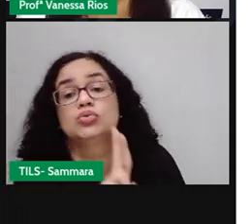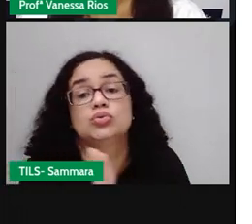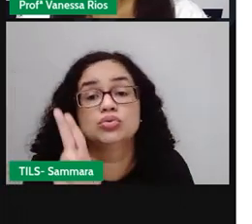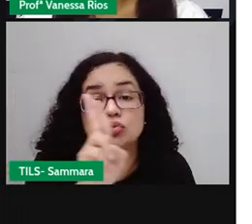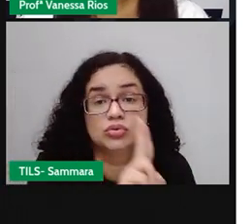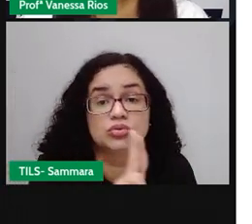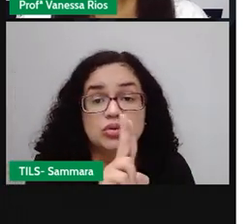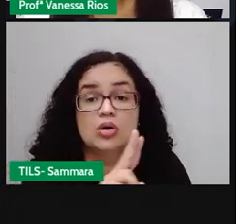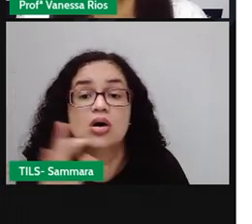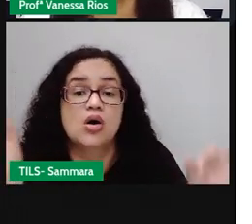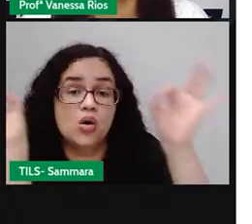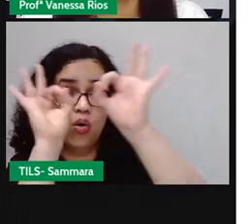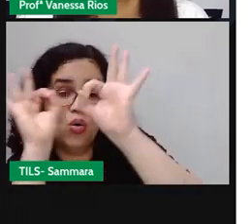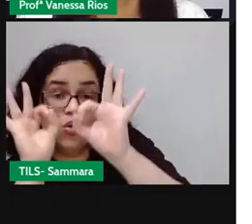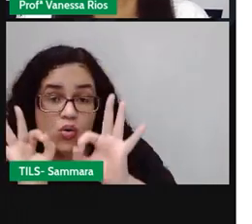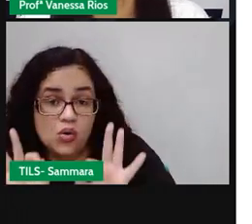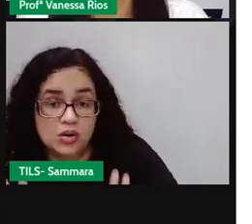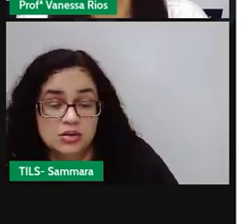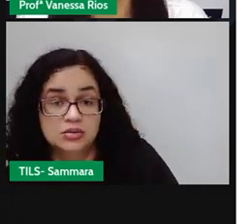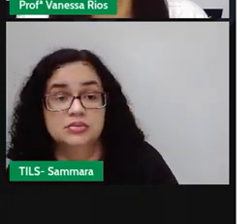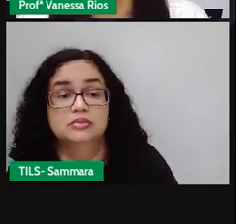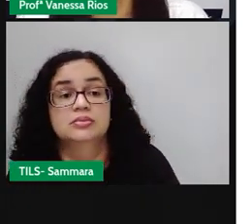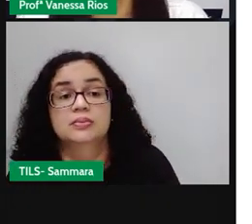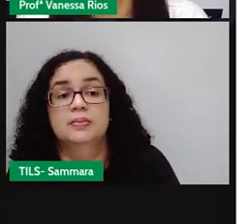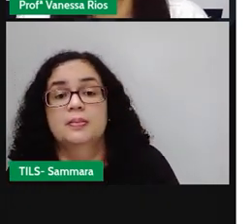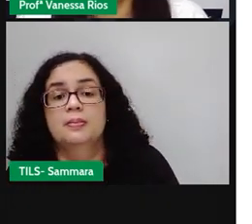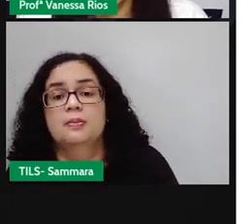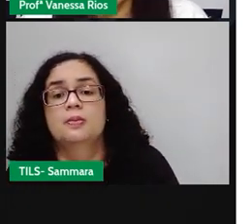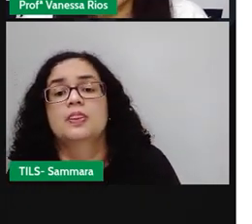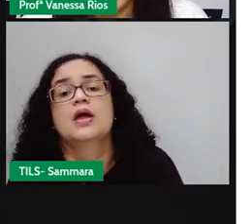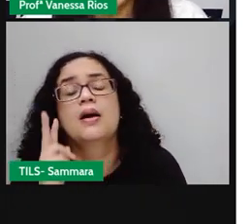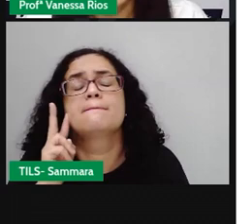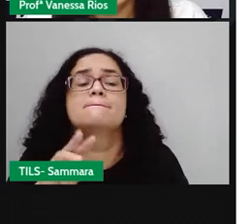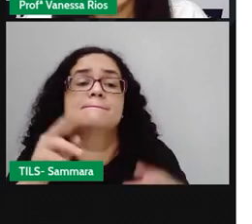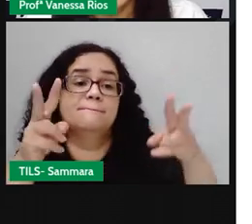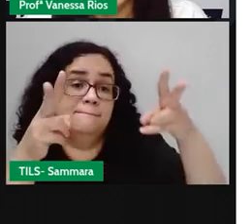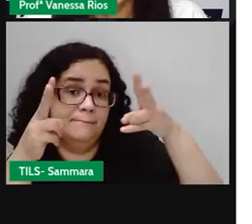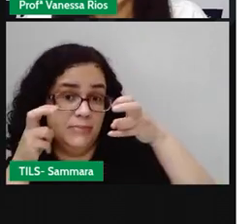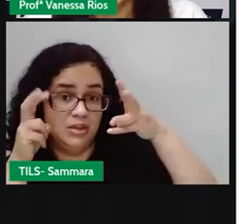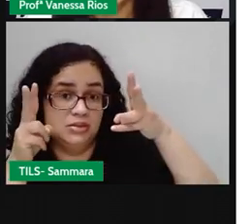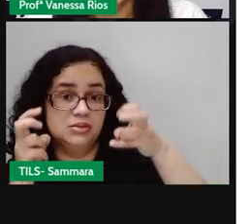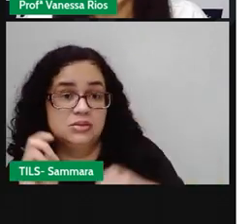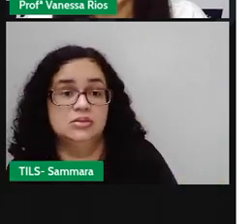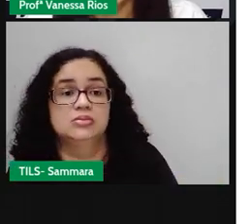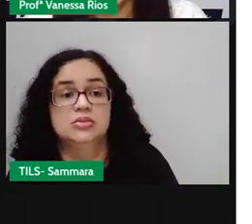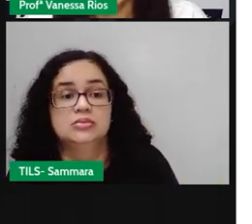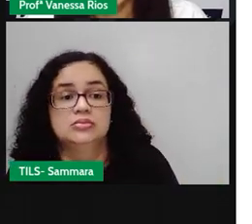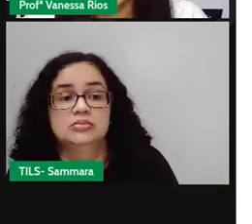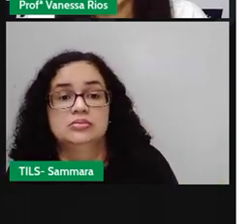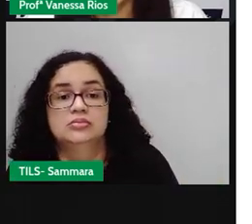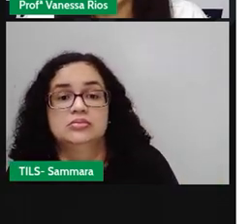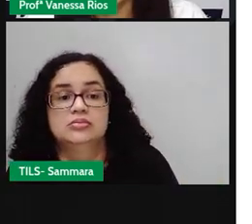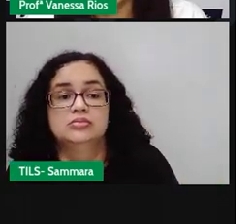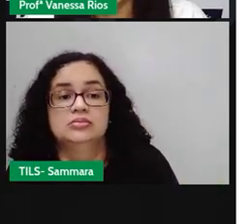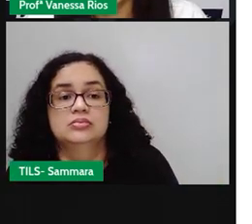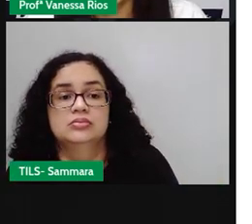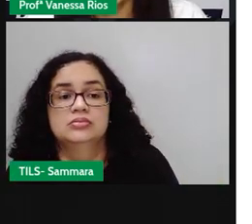para organizar essa sequência aí. O que a gente pode perceber?